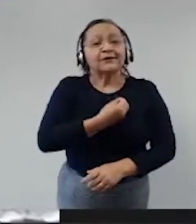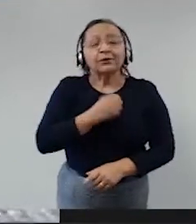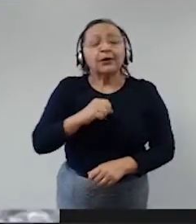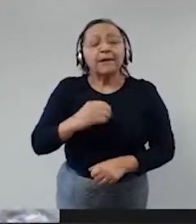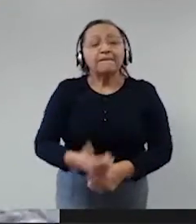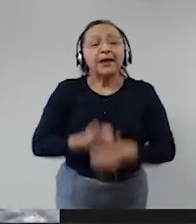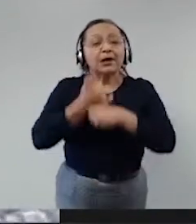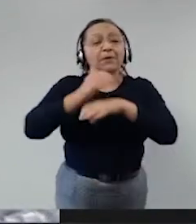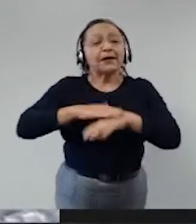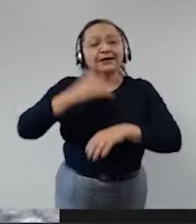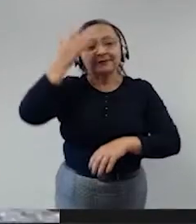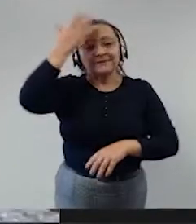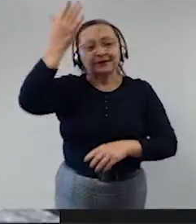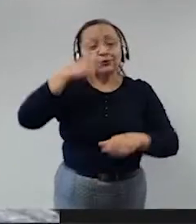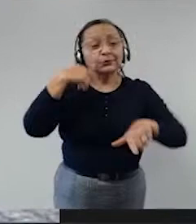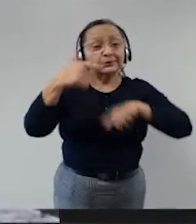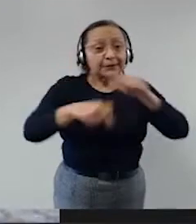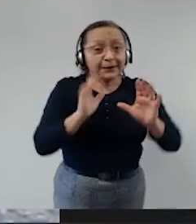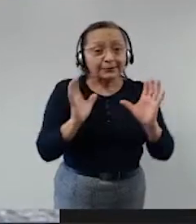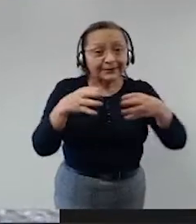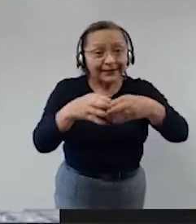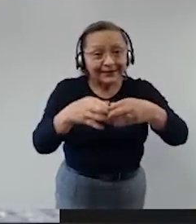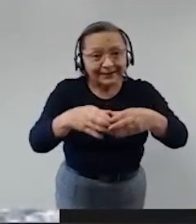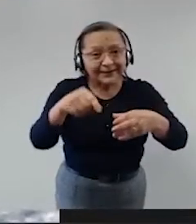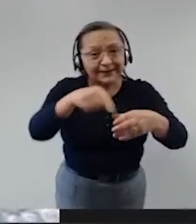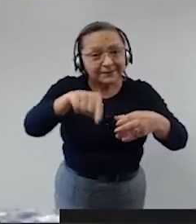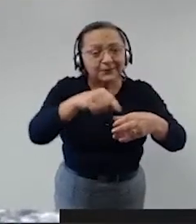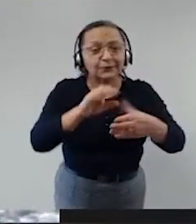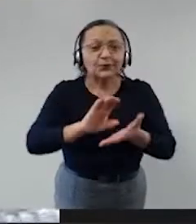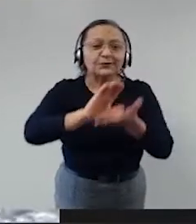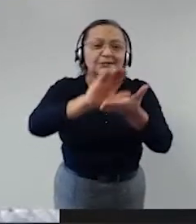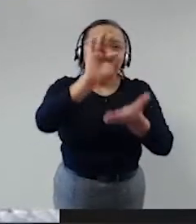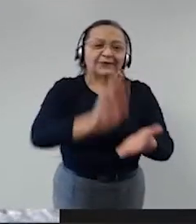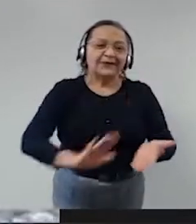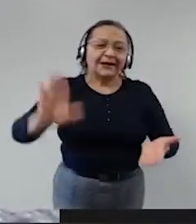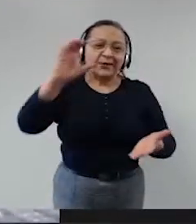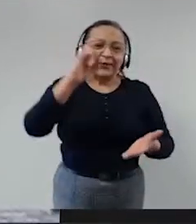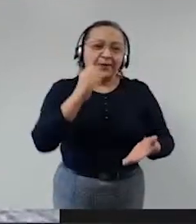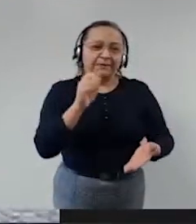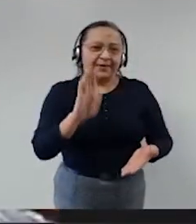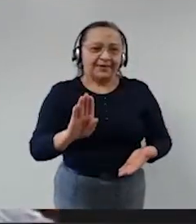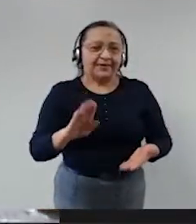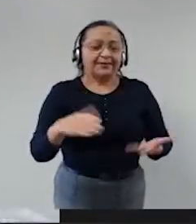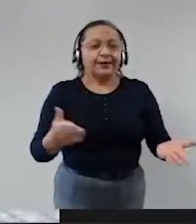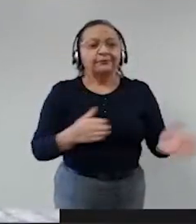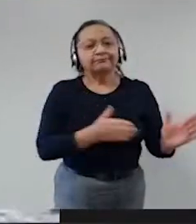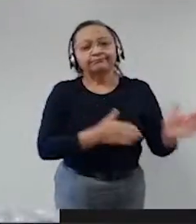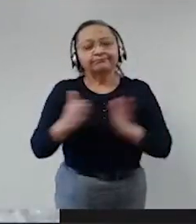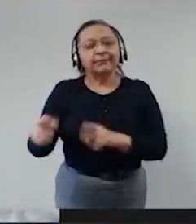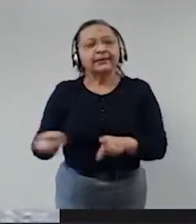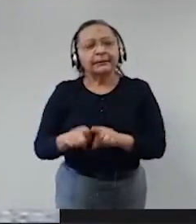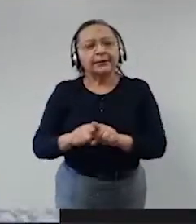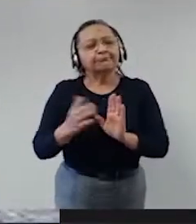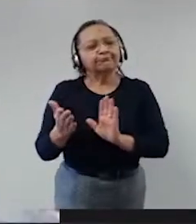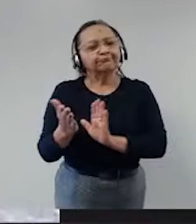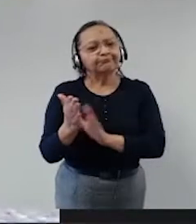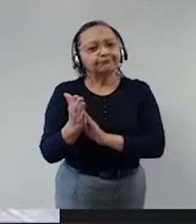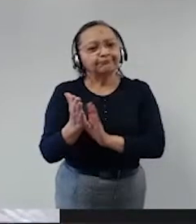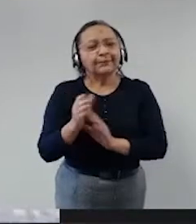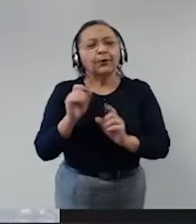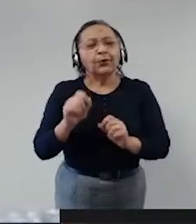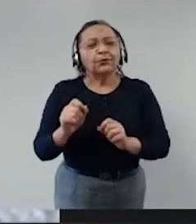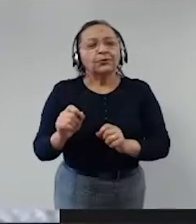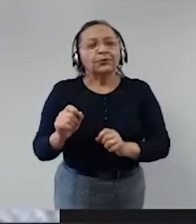com o trabalho de todos os funcionários do Conselho Federal. Homenageio, como diz o Antônio